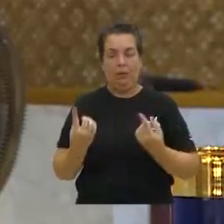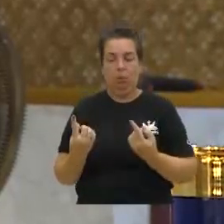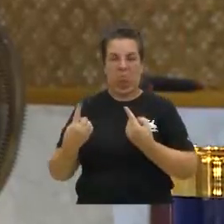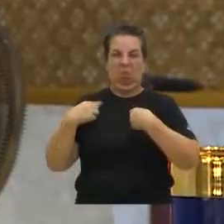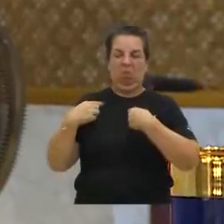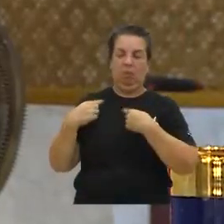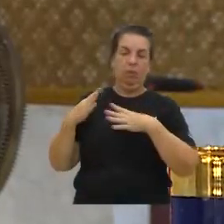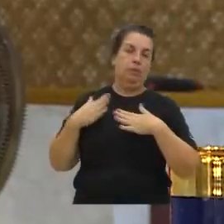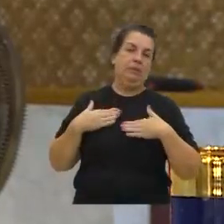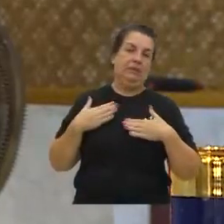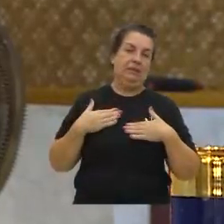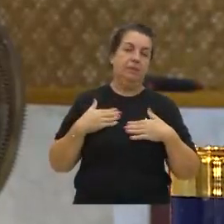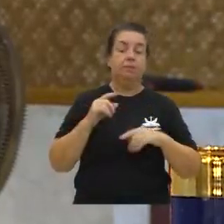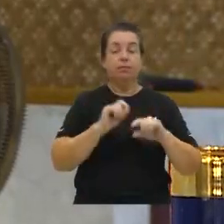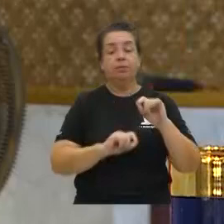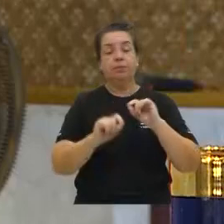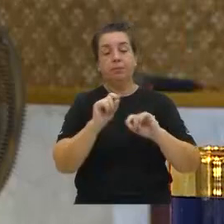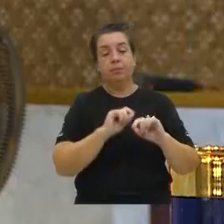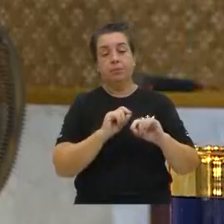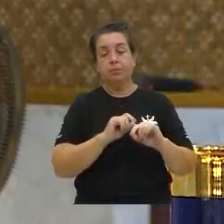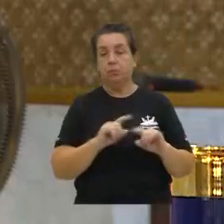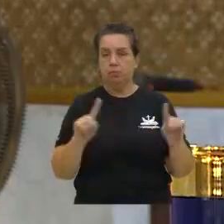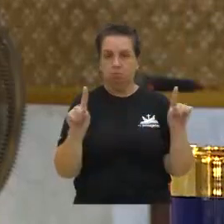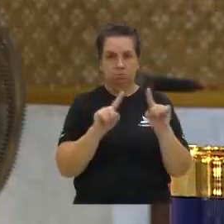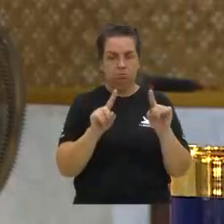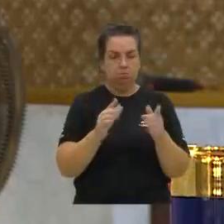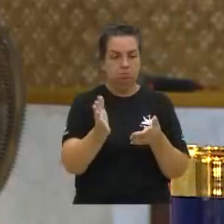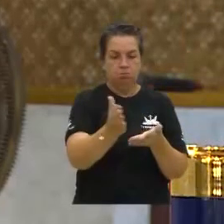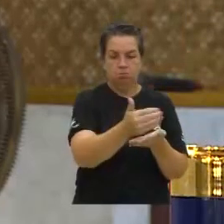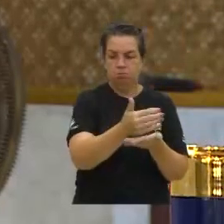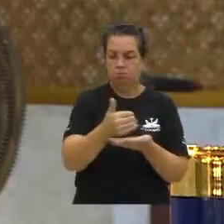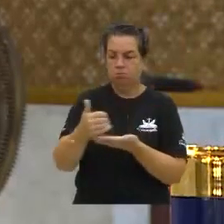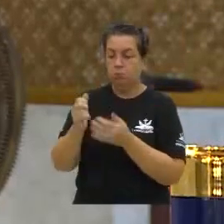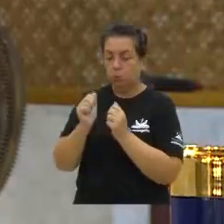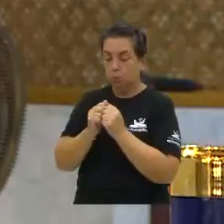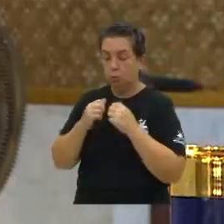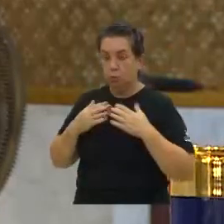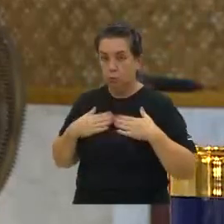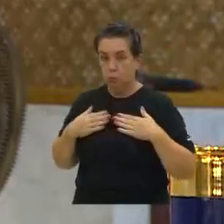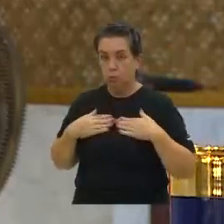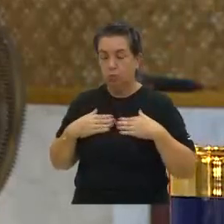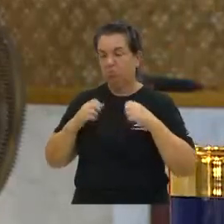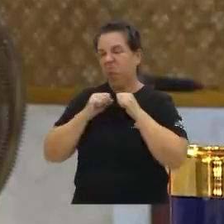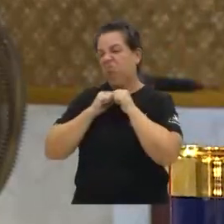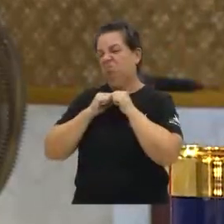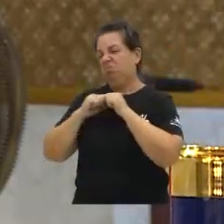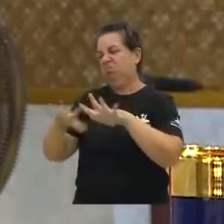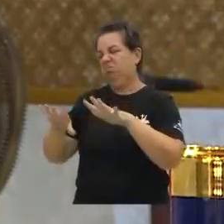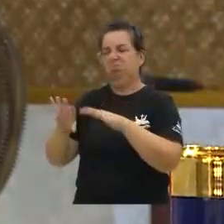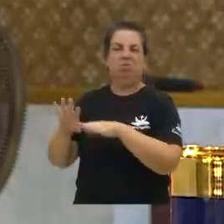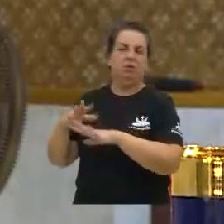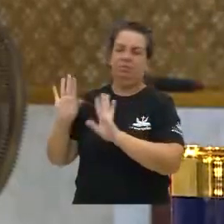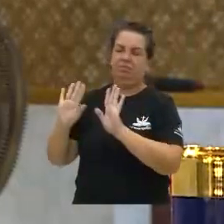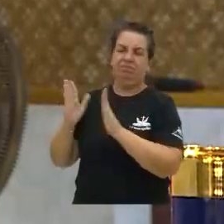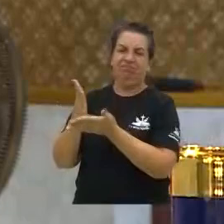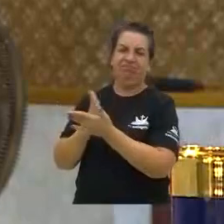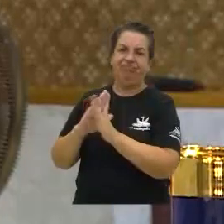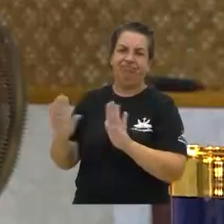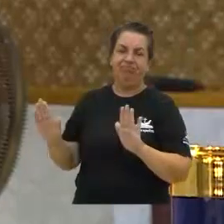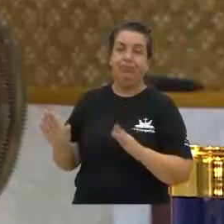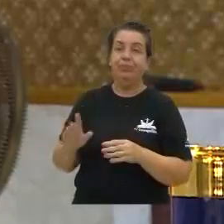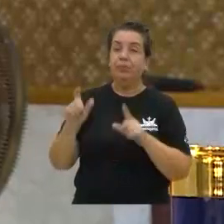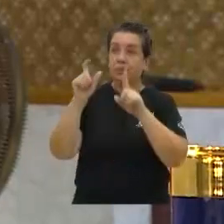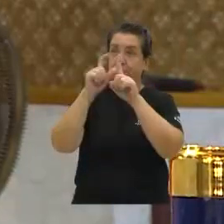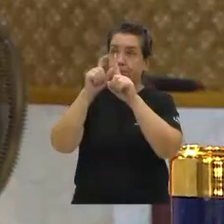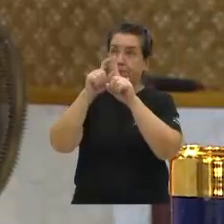mim, e quem não recolhe comigo, dispersa. Palavra da